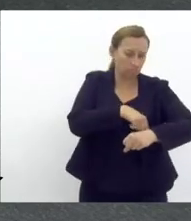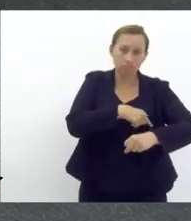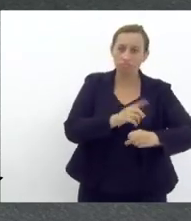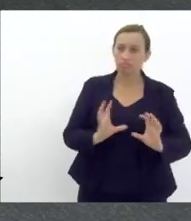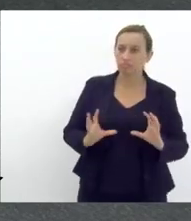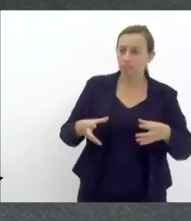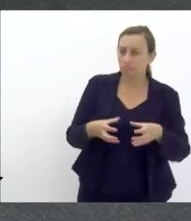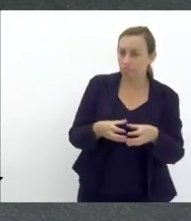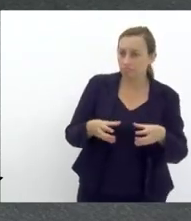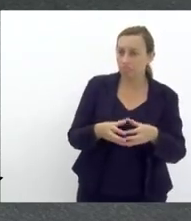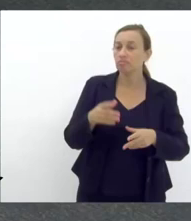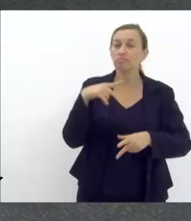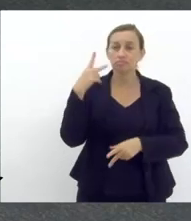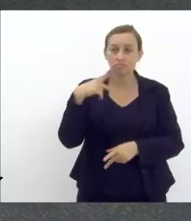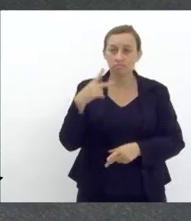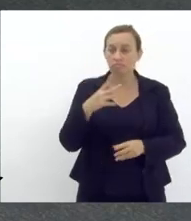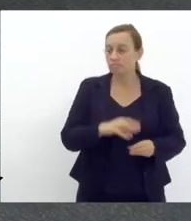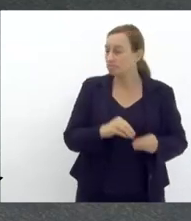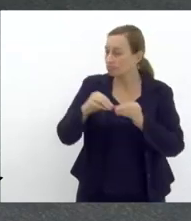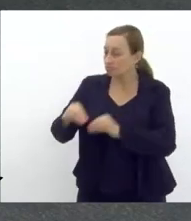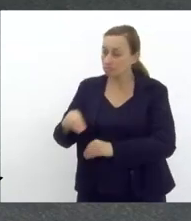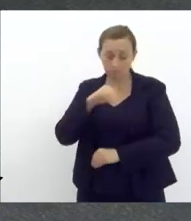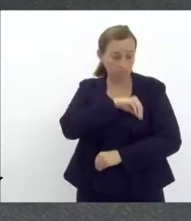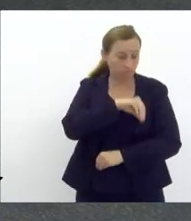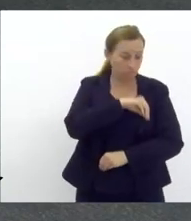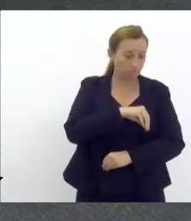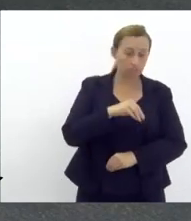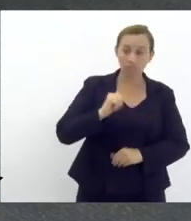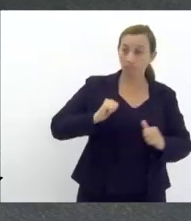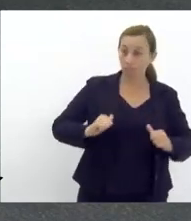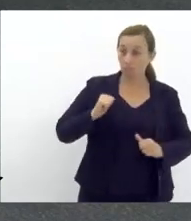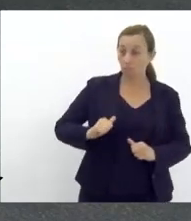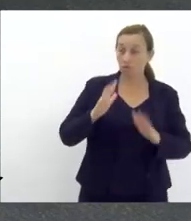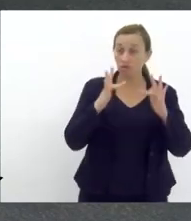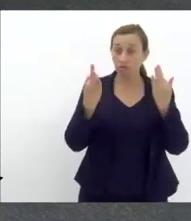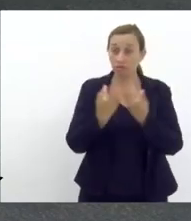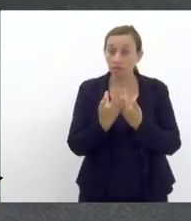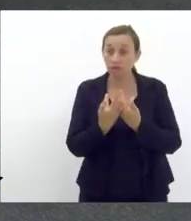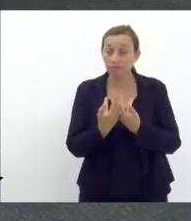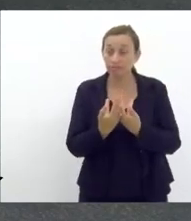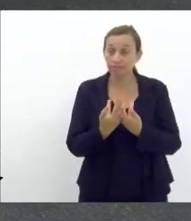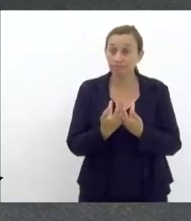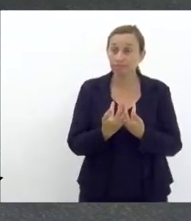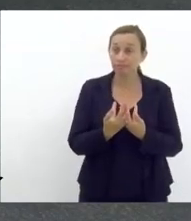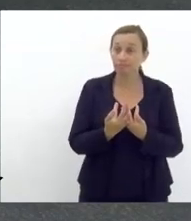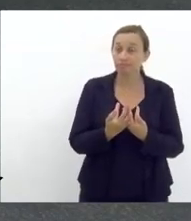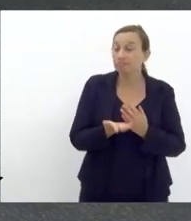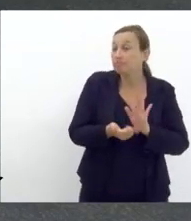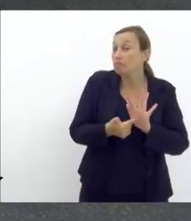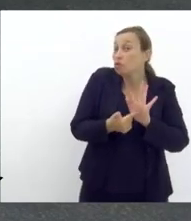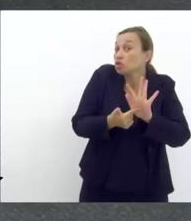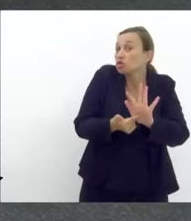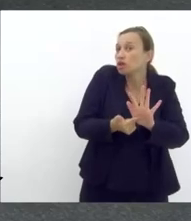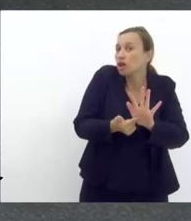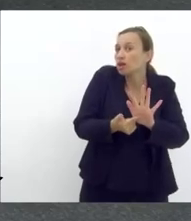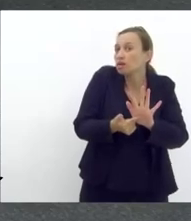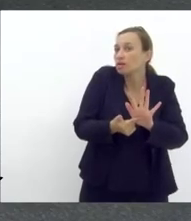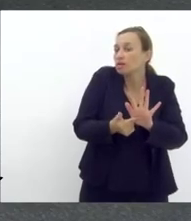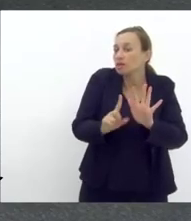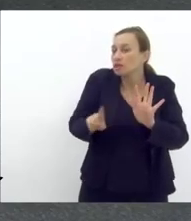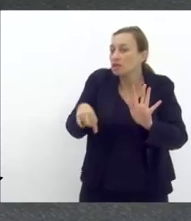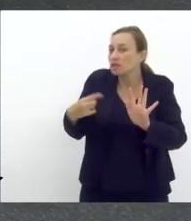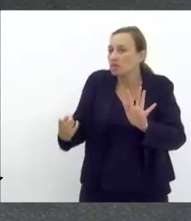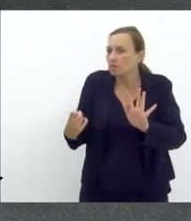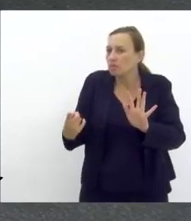com políticas de transferência de renda através do bolsa família e que demonstraram que depois